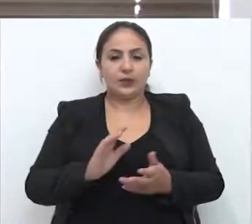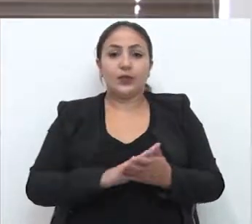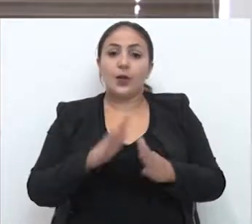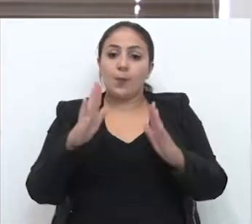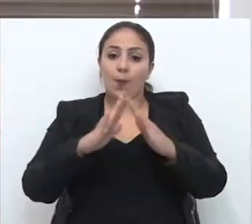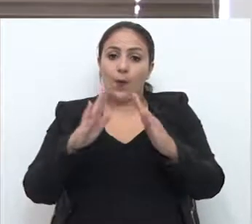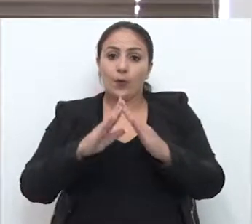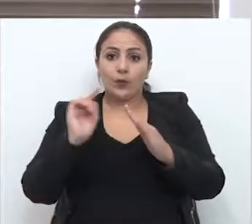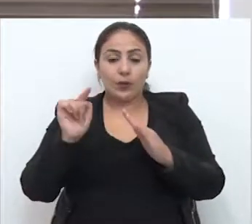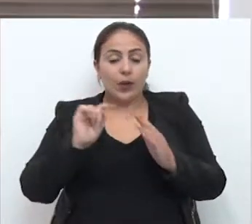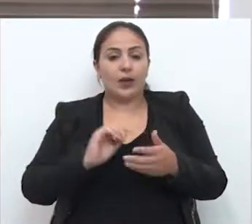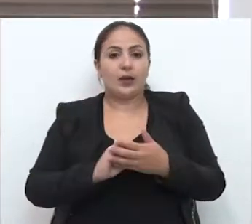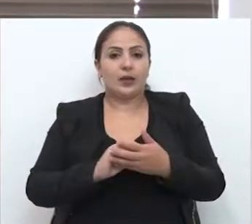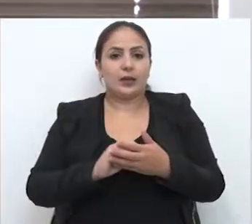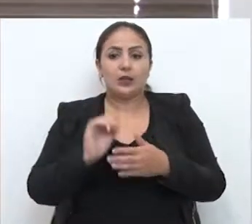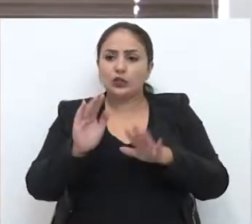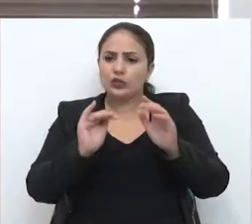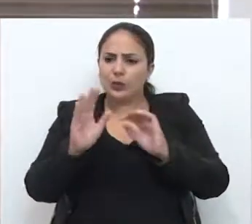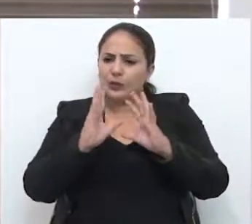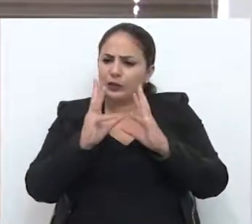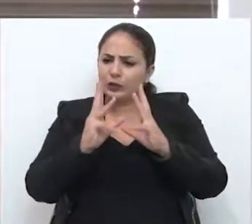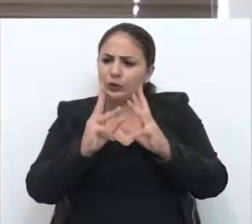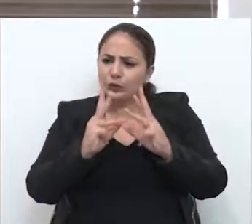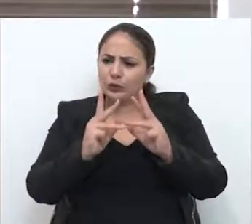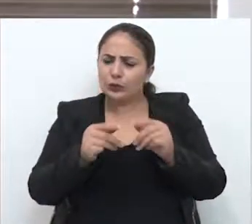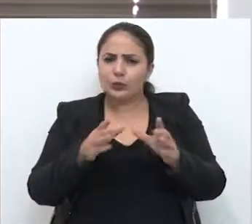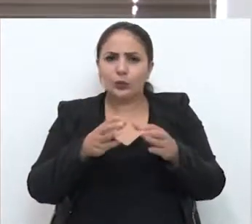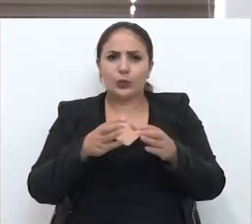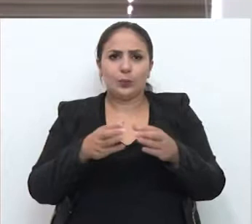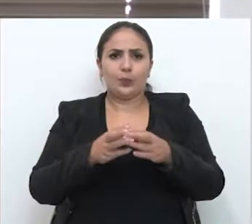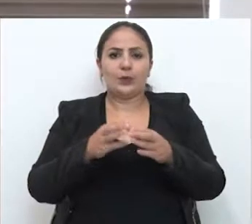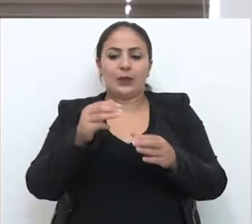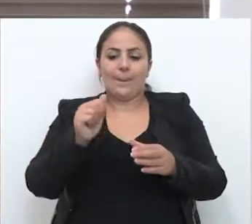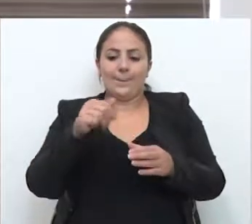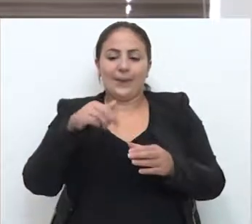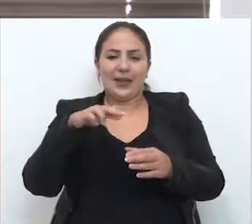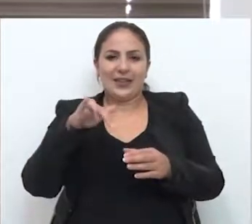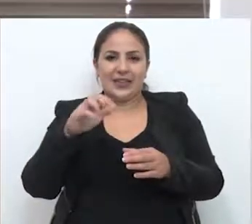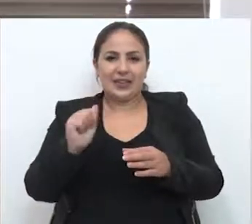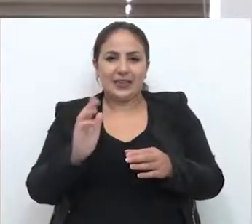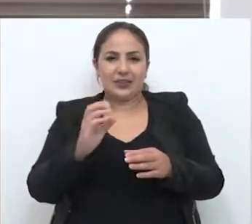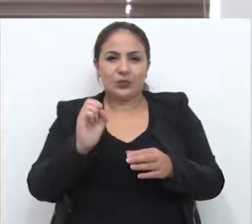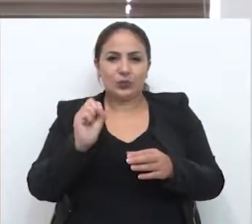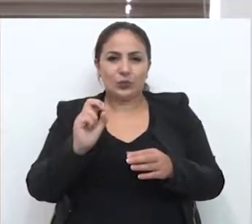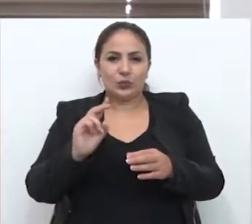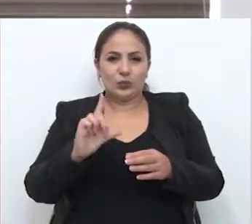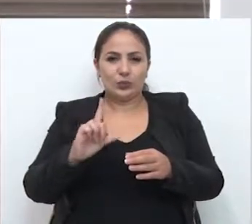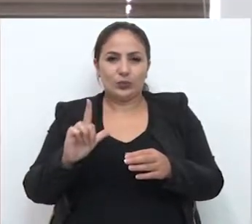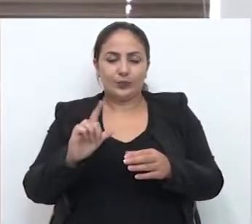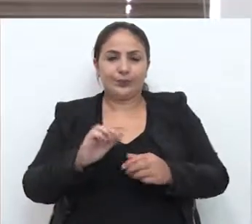Sul, convoca todo o colégio da América do Sul para eleger